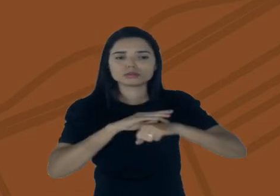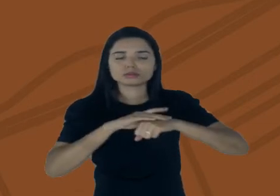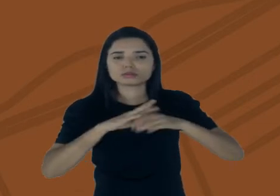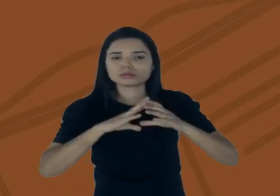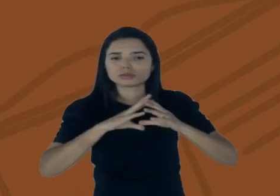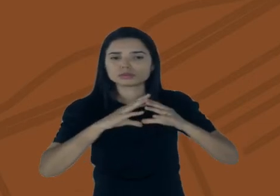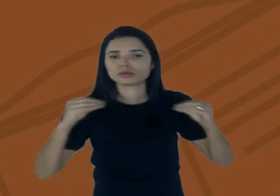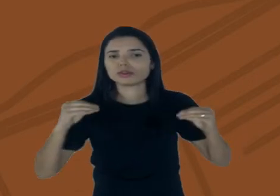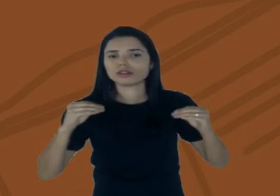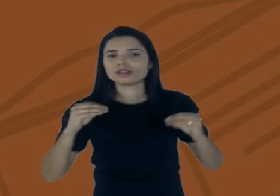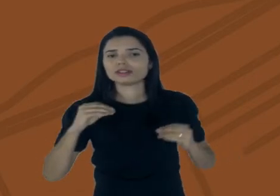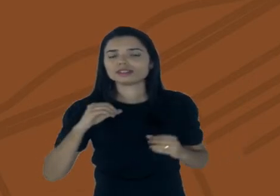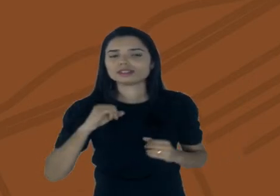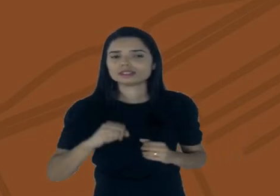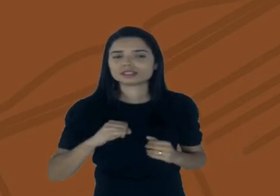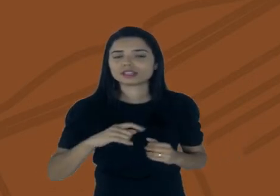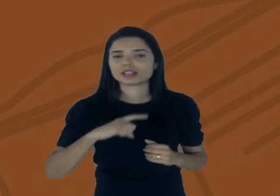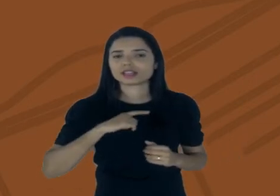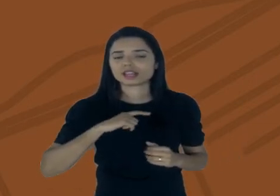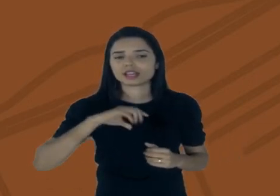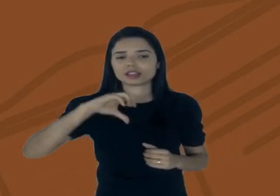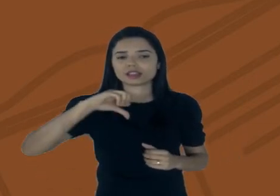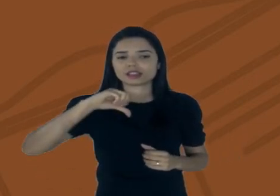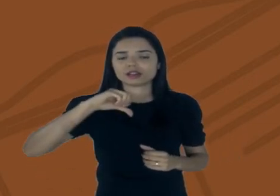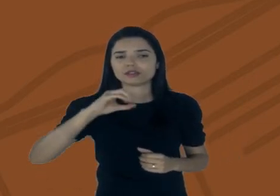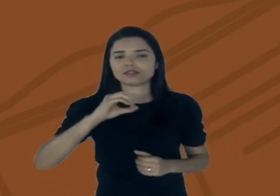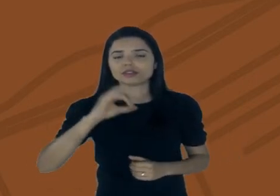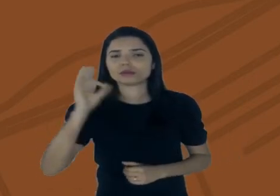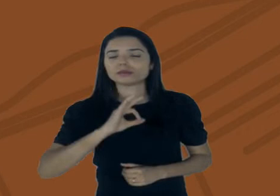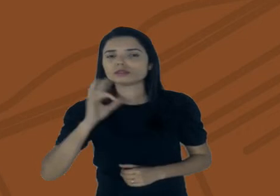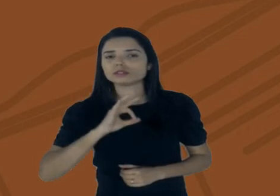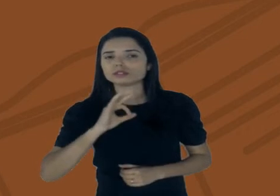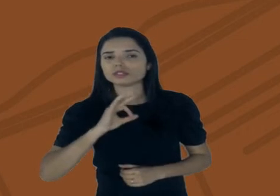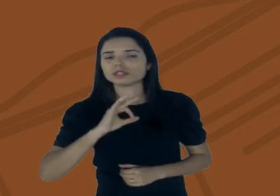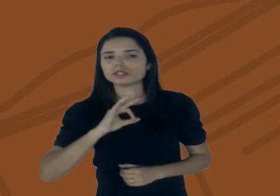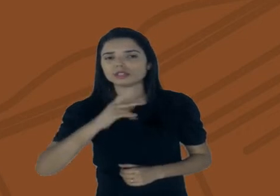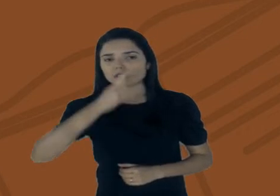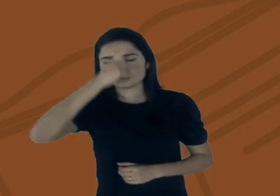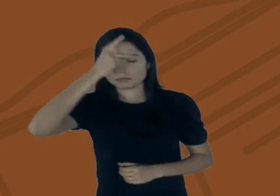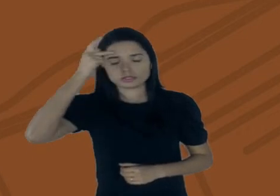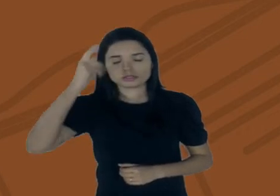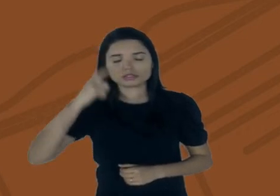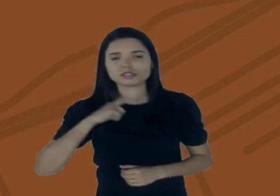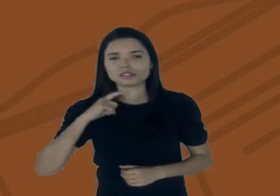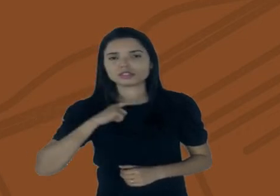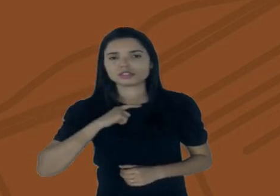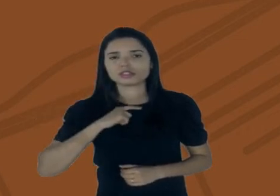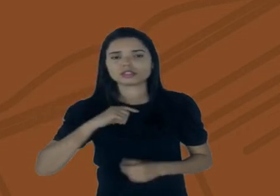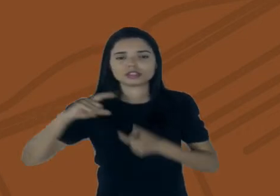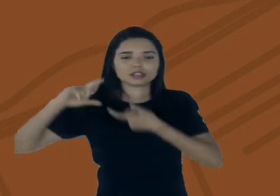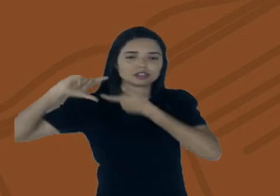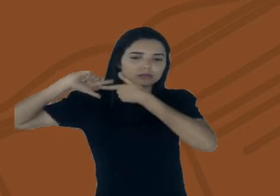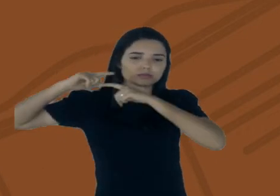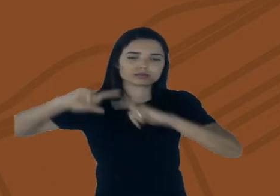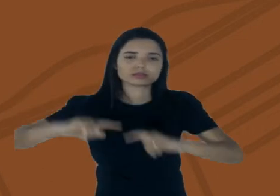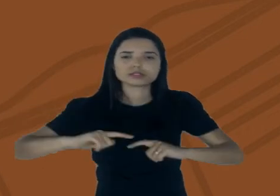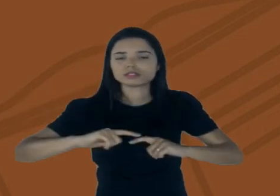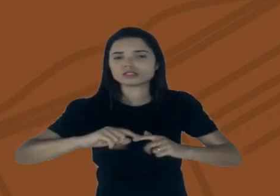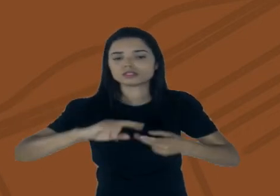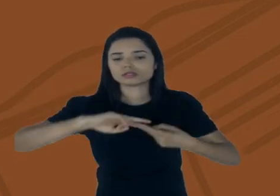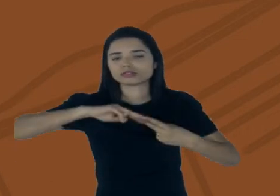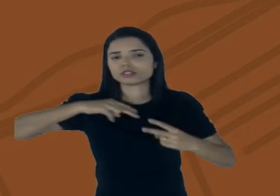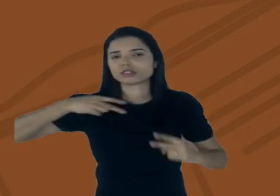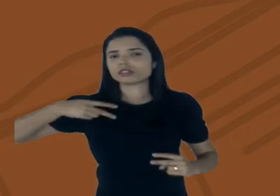ela é uma doença que atinge 90% dos casos que são de hereditariedade, então a gente já sabe que é uma doença que não tem cura. Ela